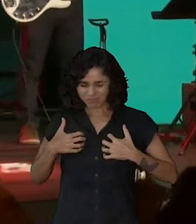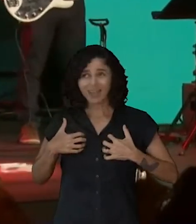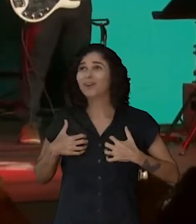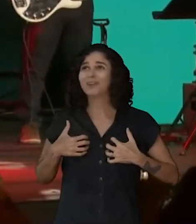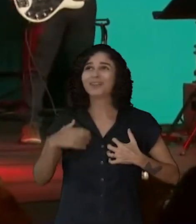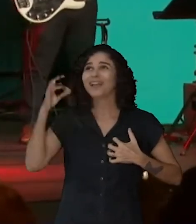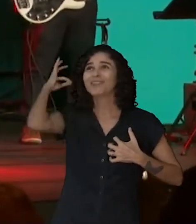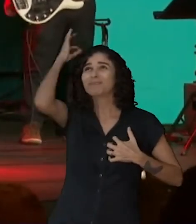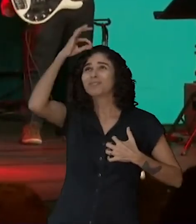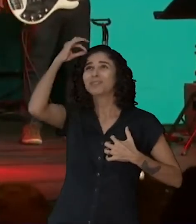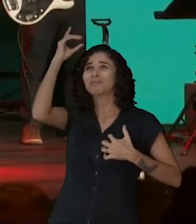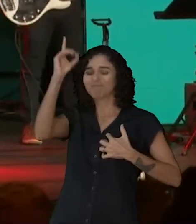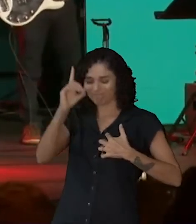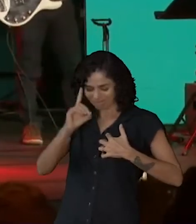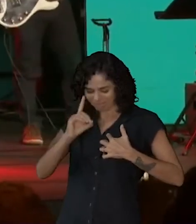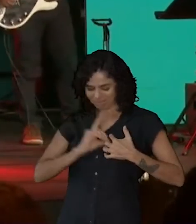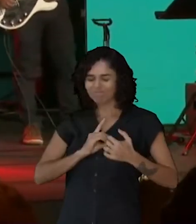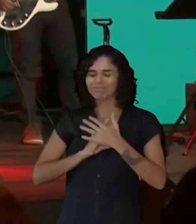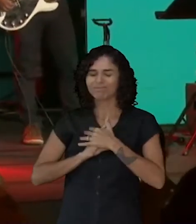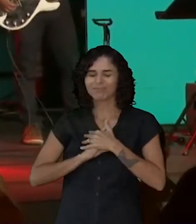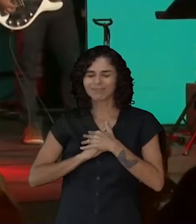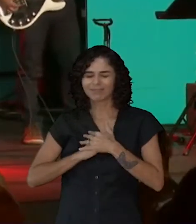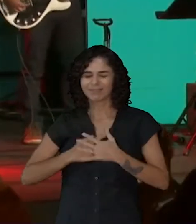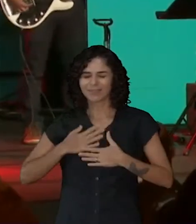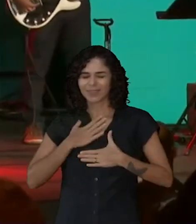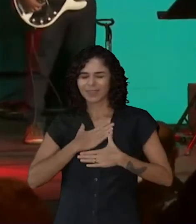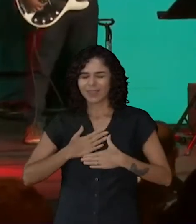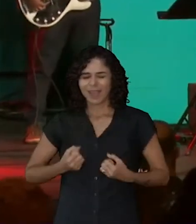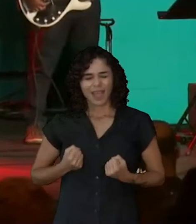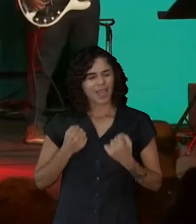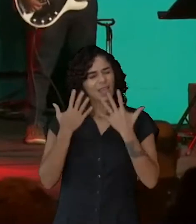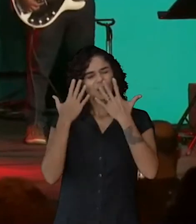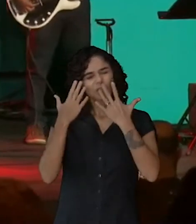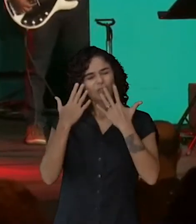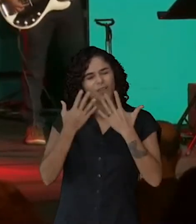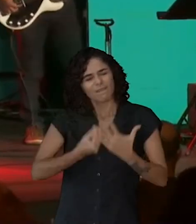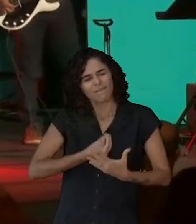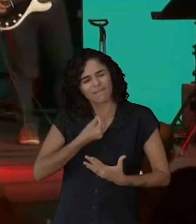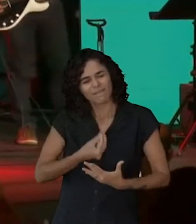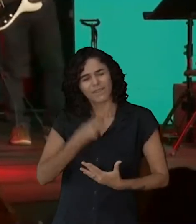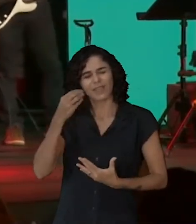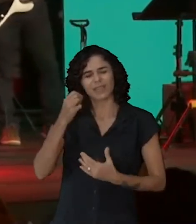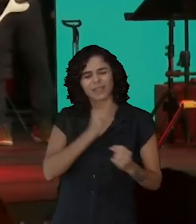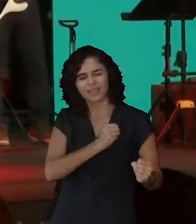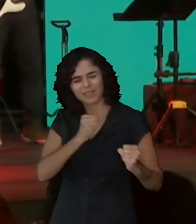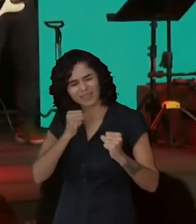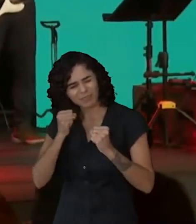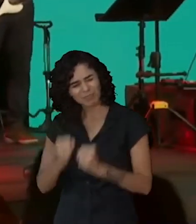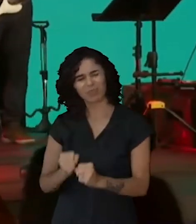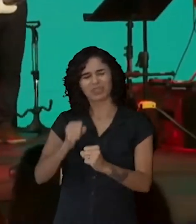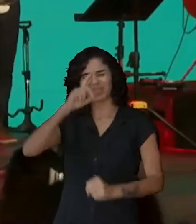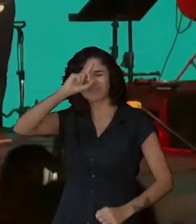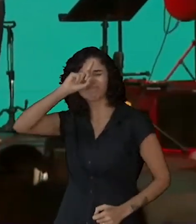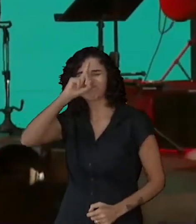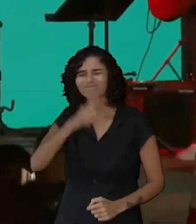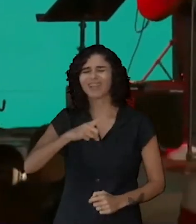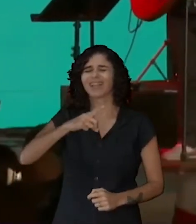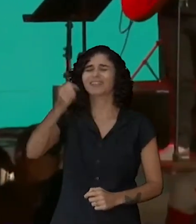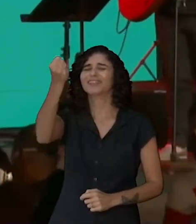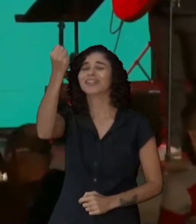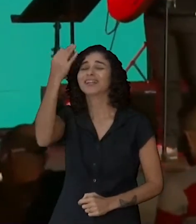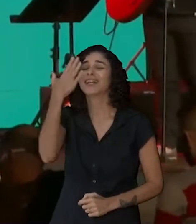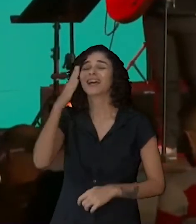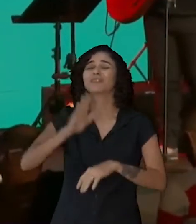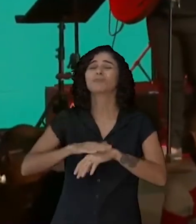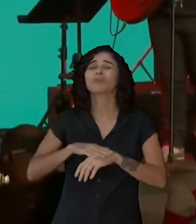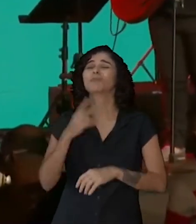ocupa esse lugar, enche a nossa vida de poder, de autoridade, de graça do Senhor, em